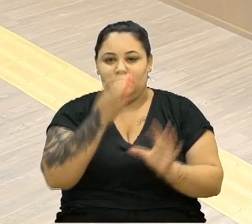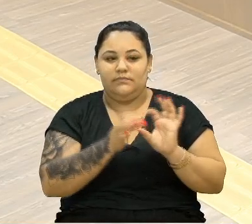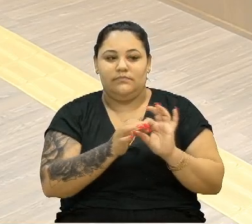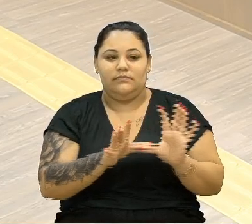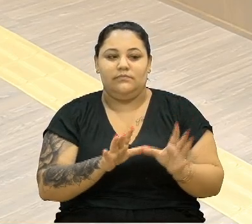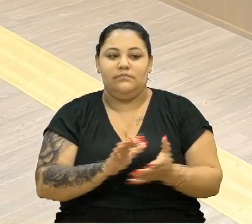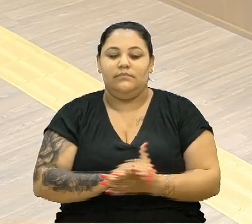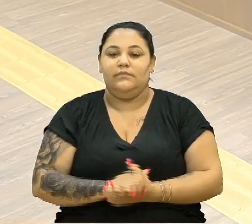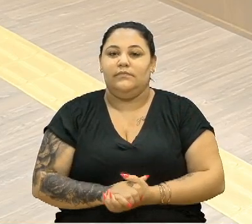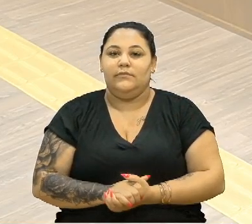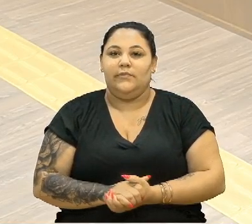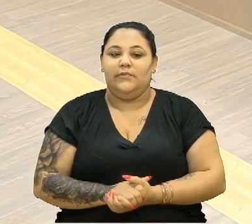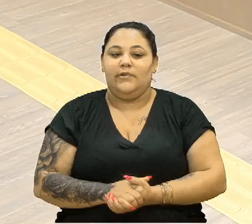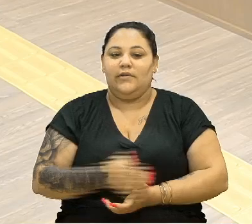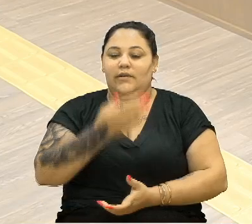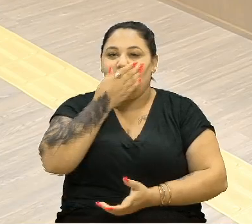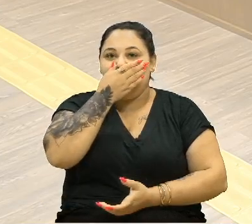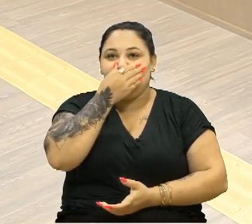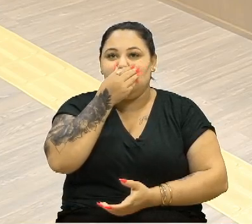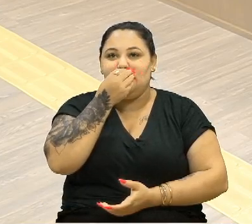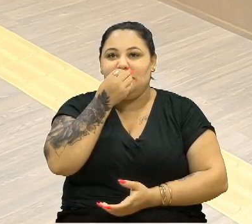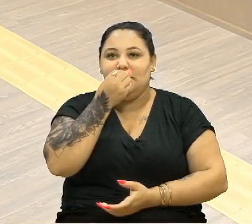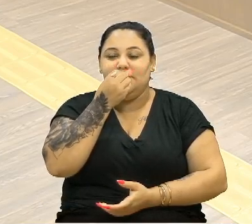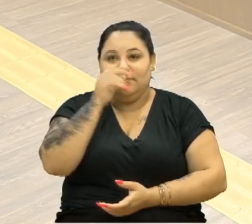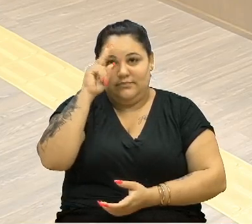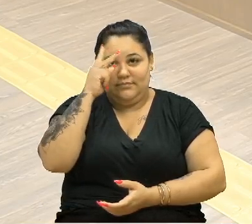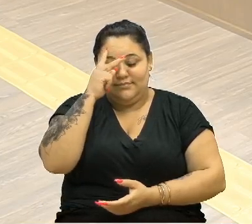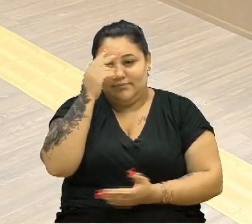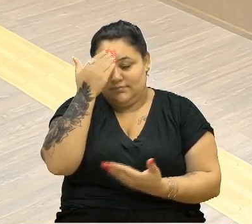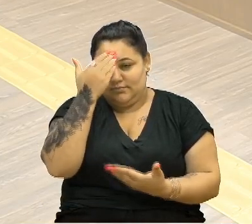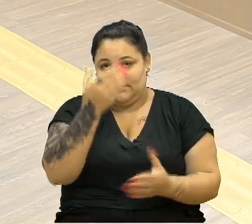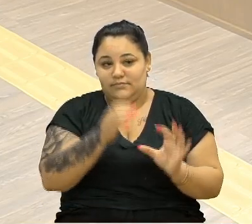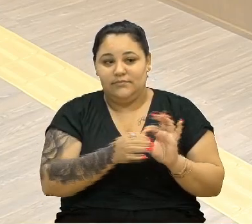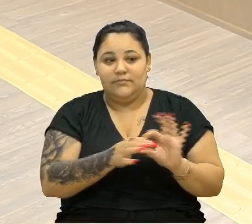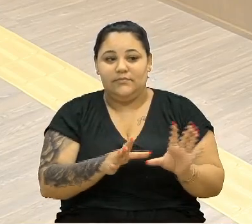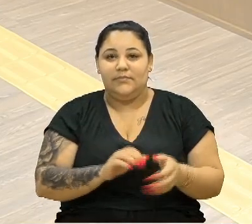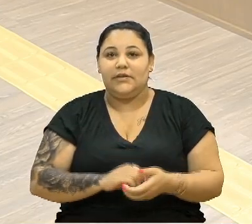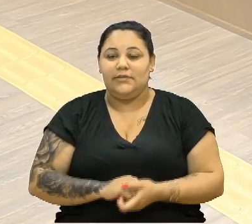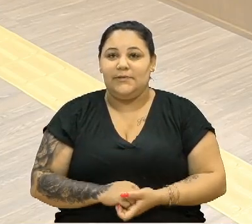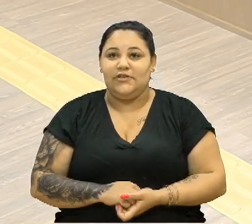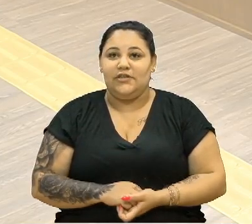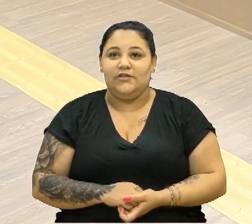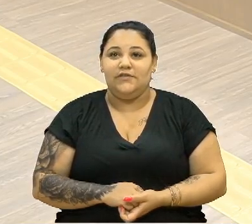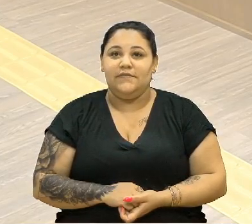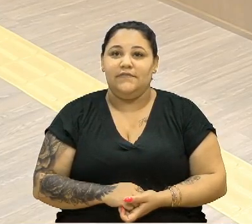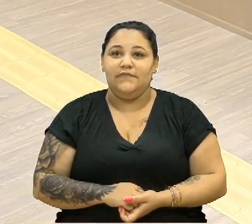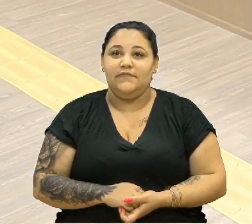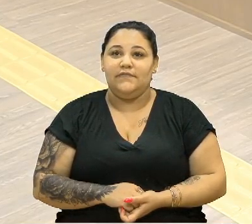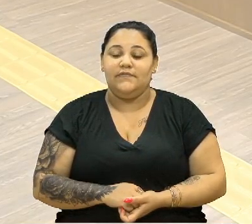mão. Vereador Velocino Ex, que agradece e abre mão. Vereador Lucas Dil, que fala.